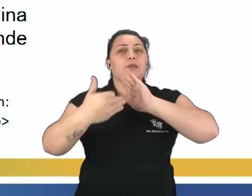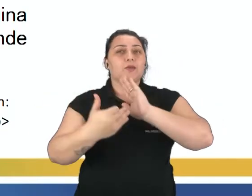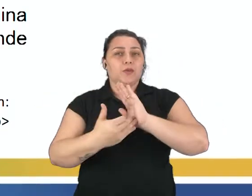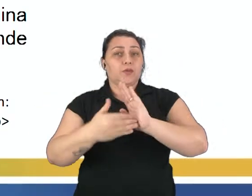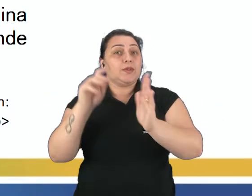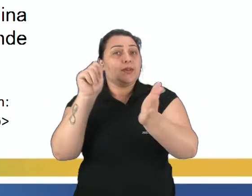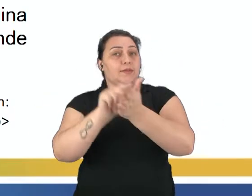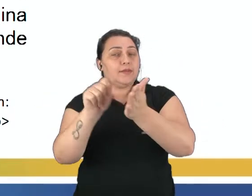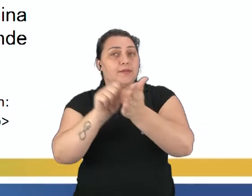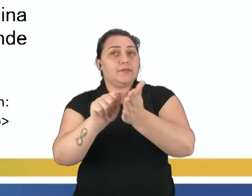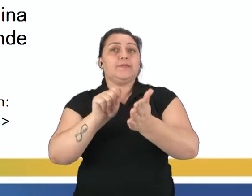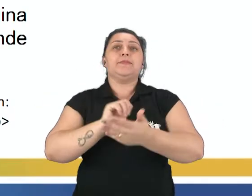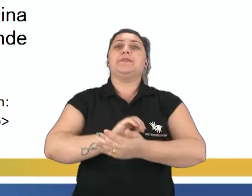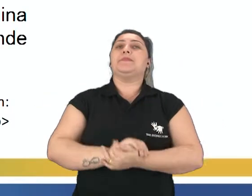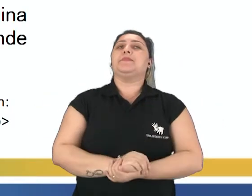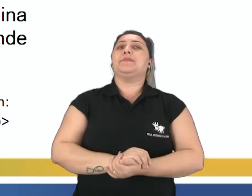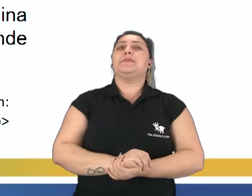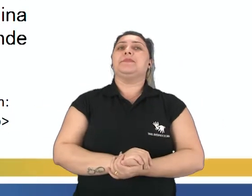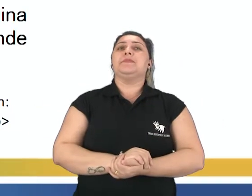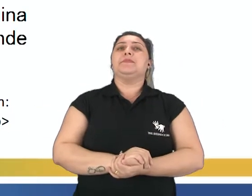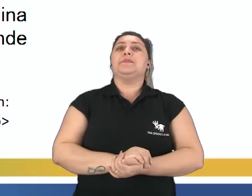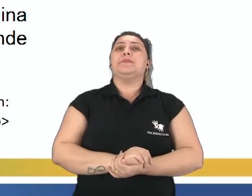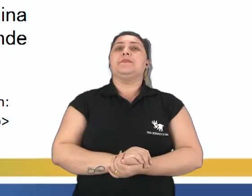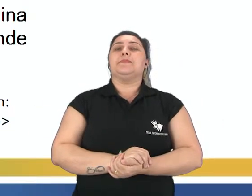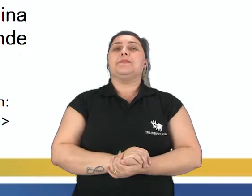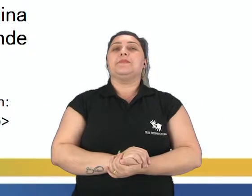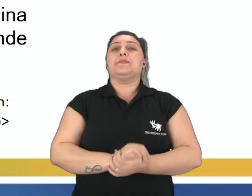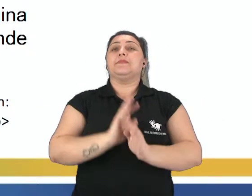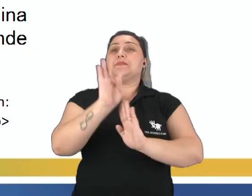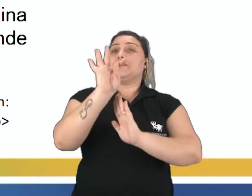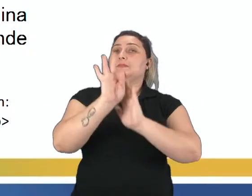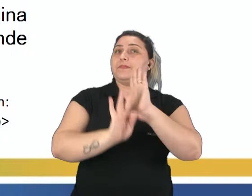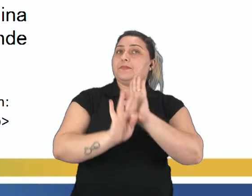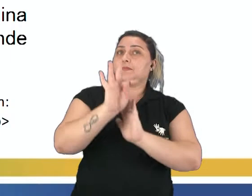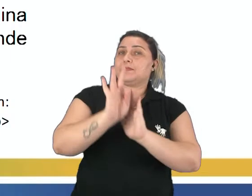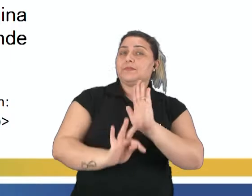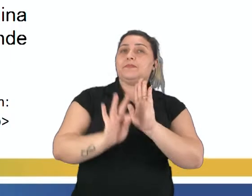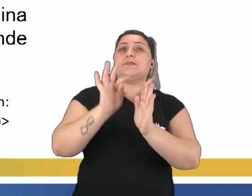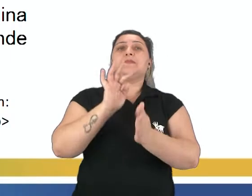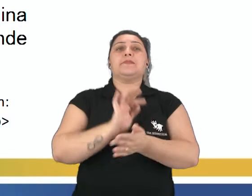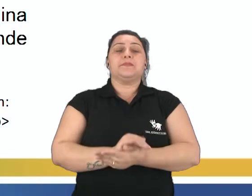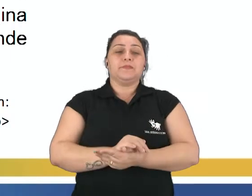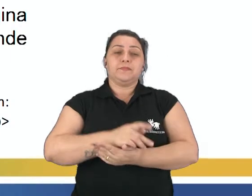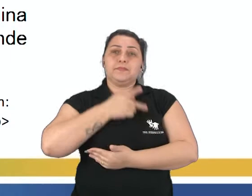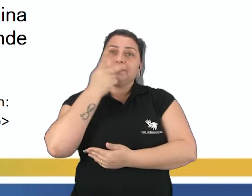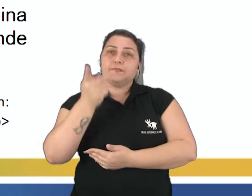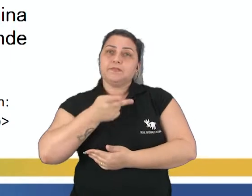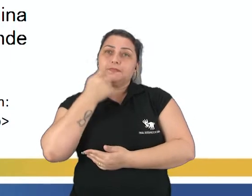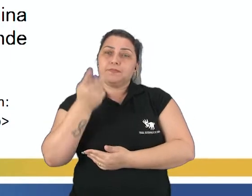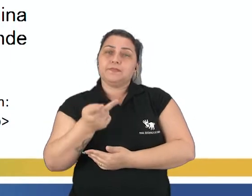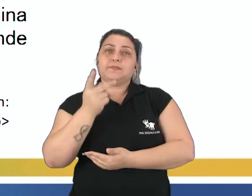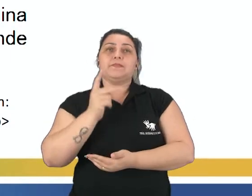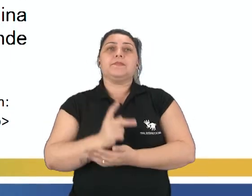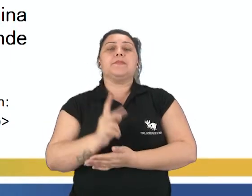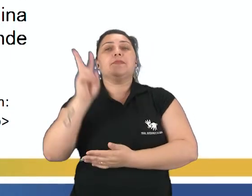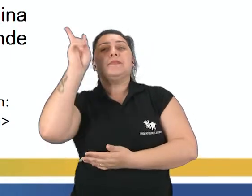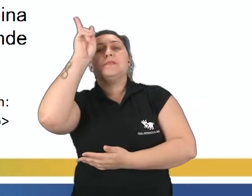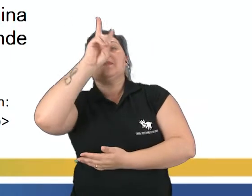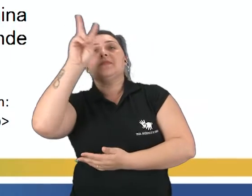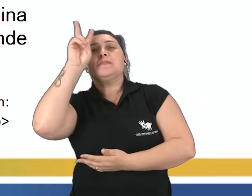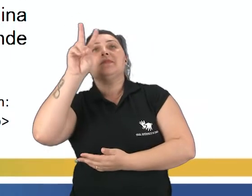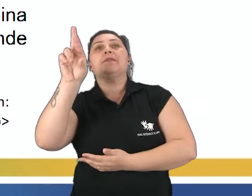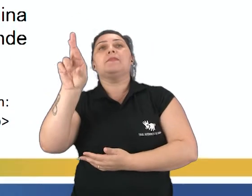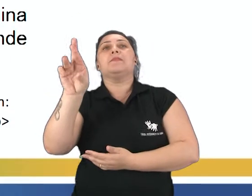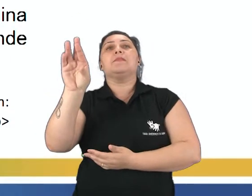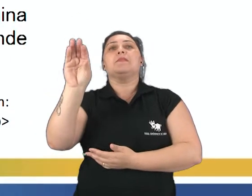que lhe escrevem. Esse texto, ele está contando a história de